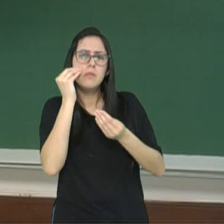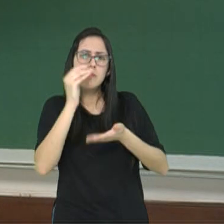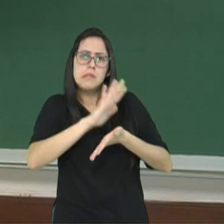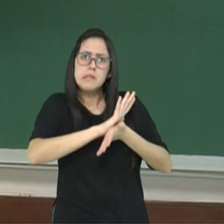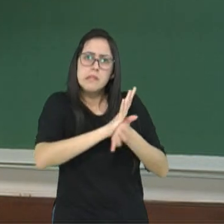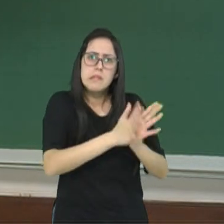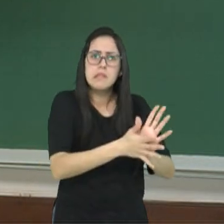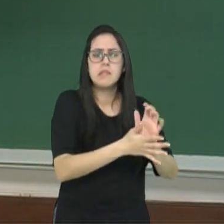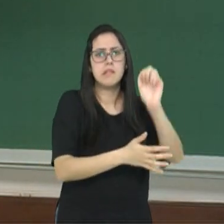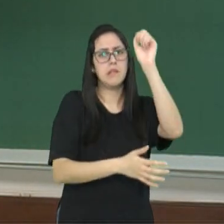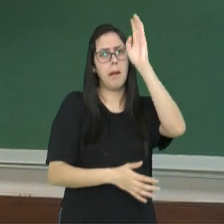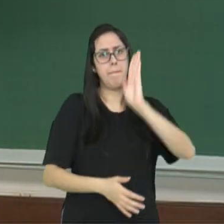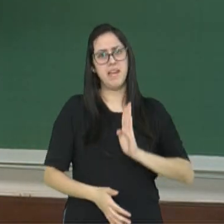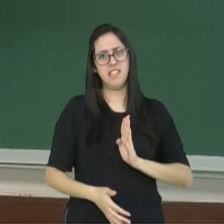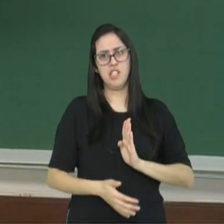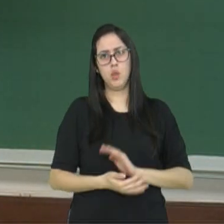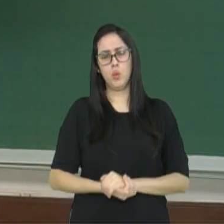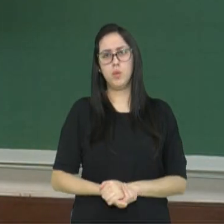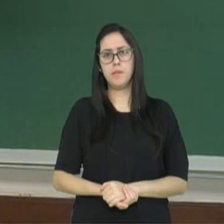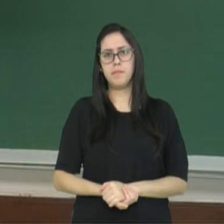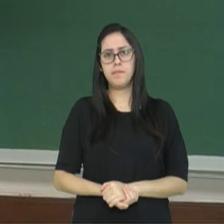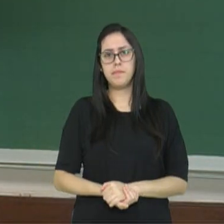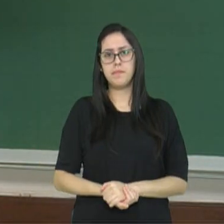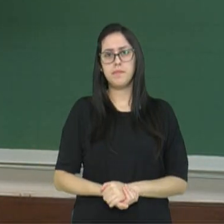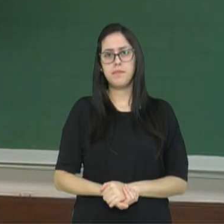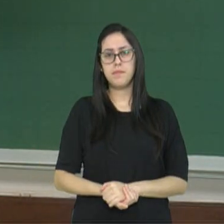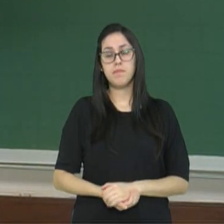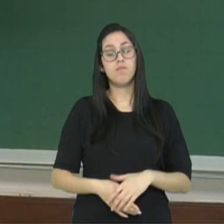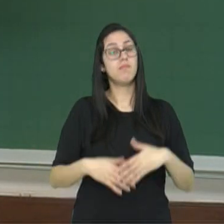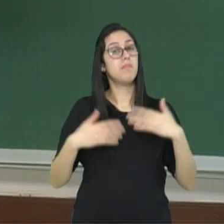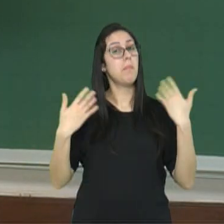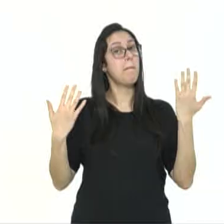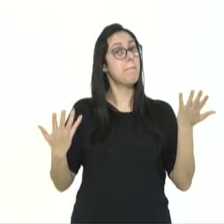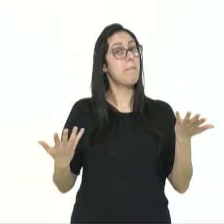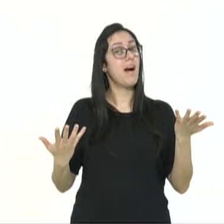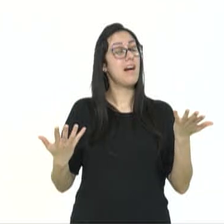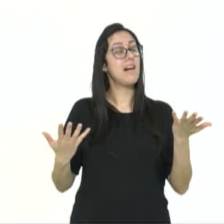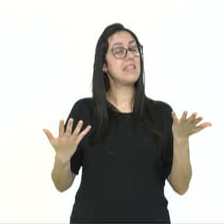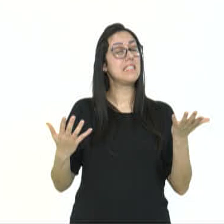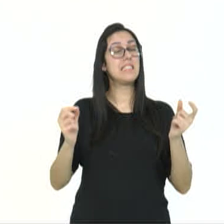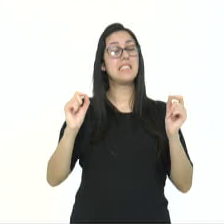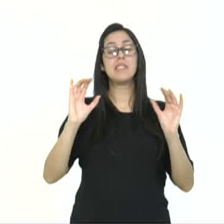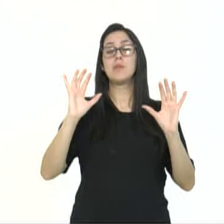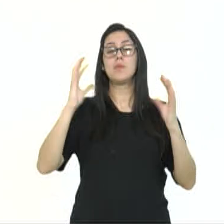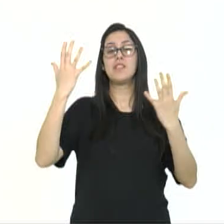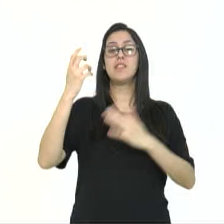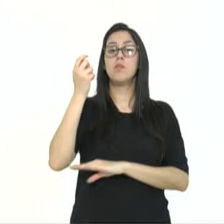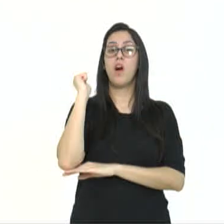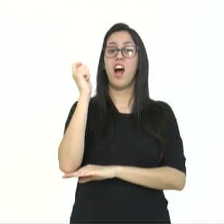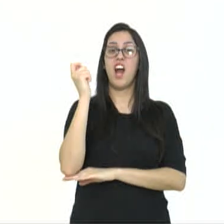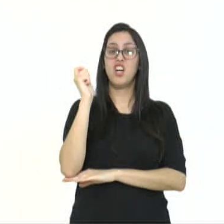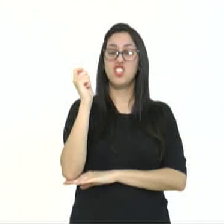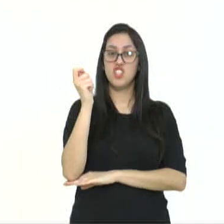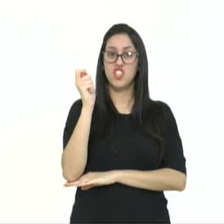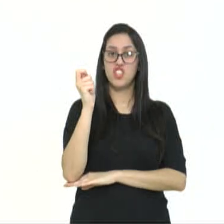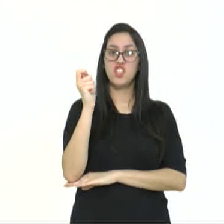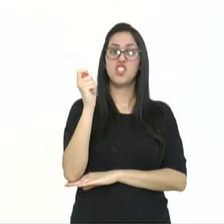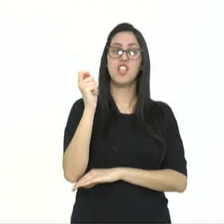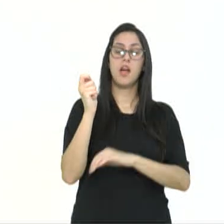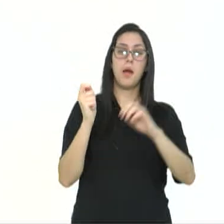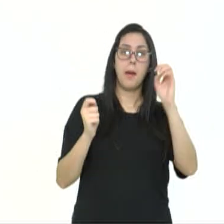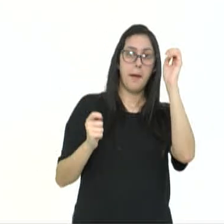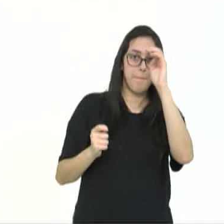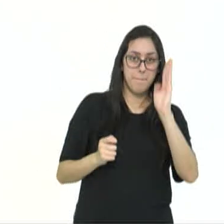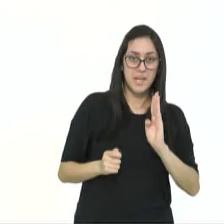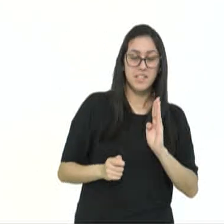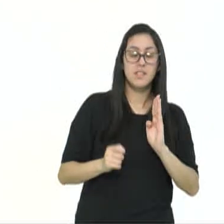Armada Brasileira. Mas a reviravolta vai acontecer na fronteira da Argentina com o Brasil, na cidade